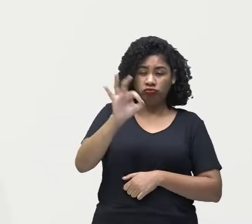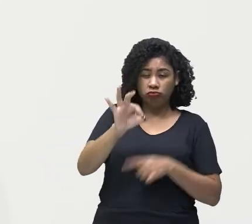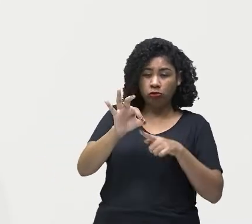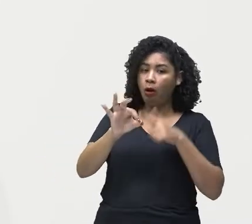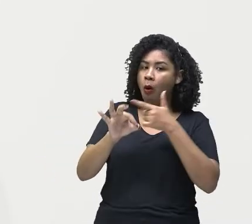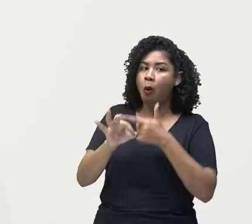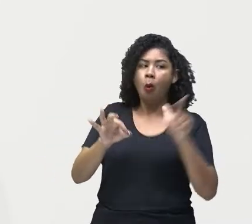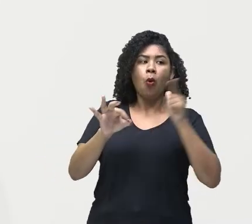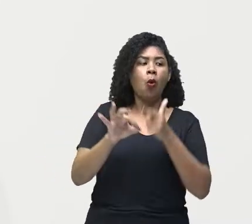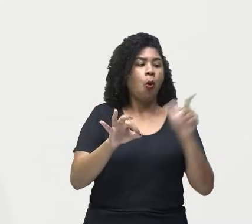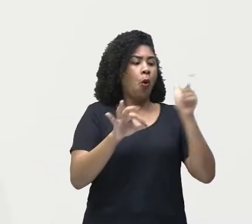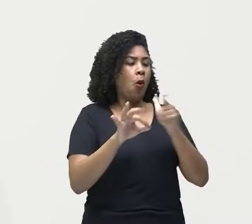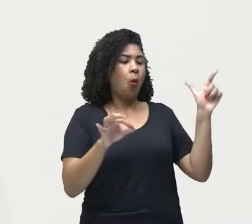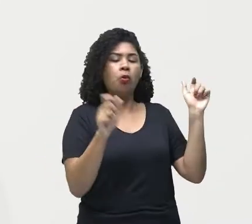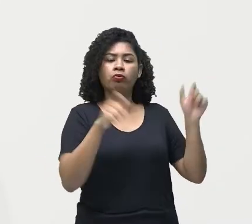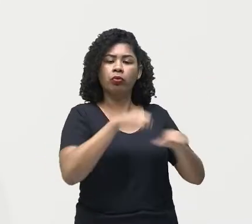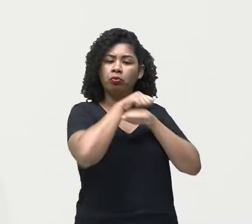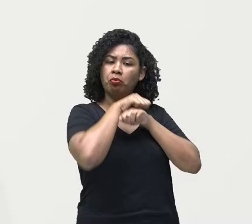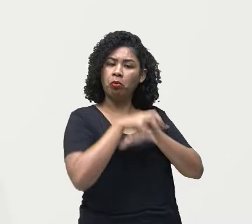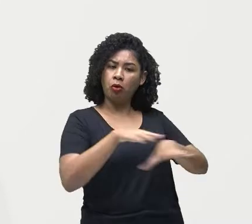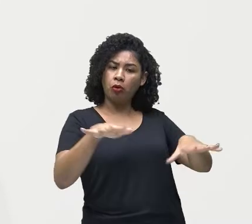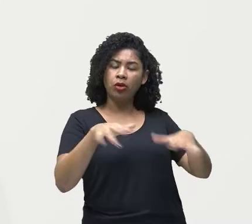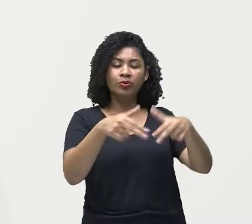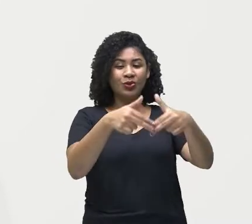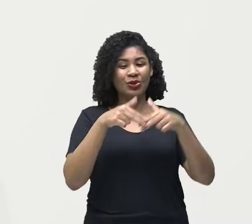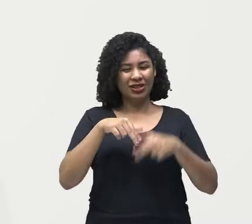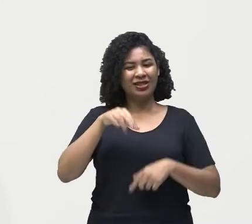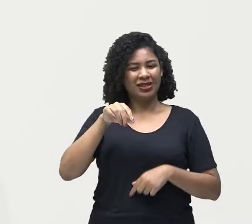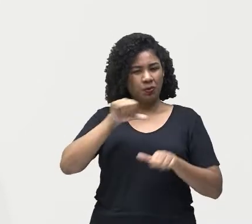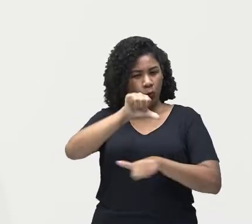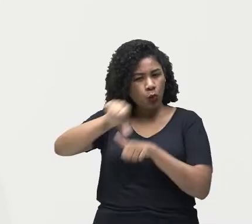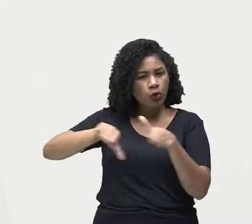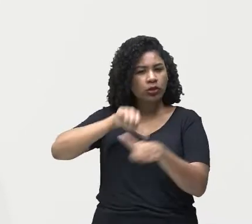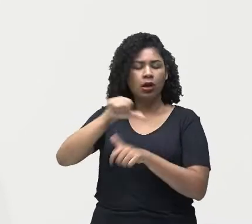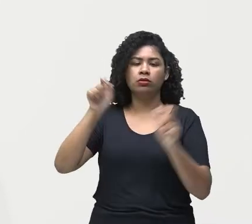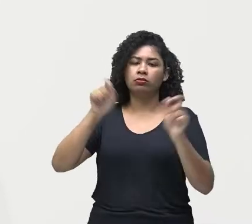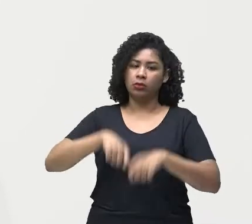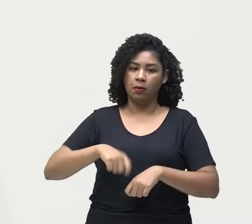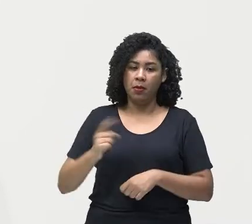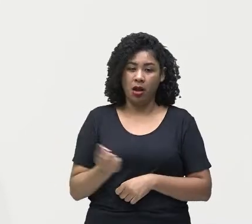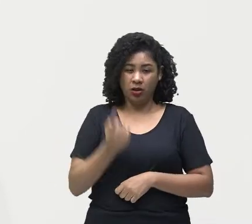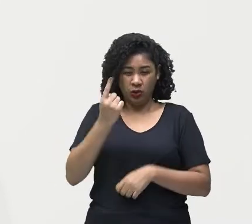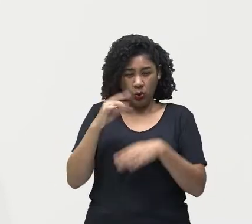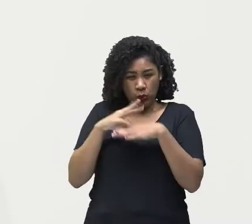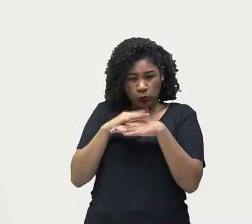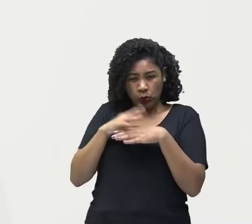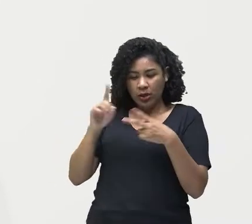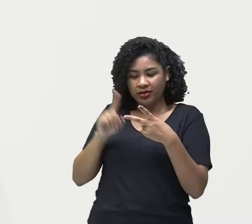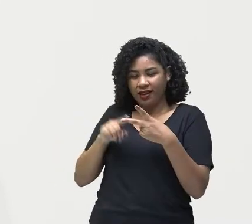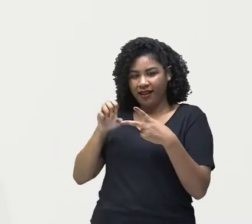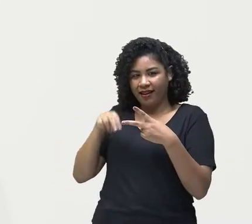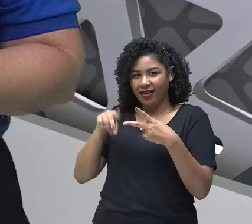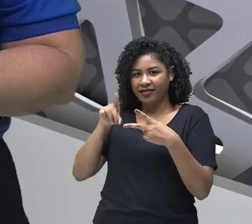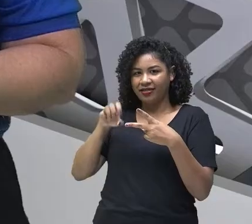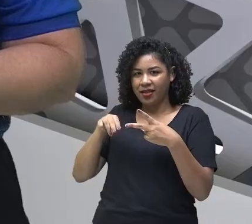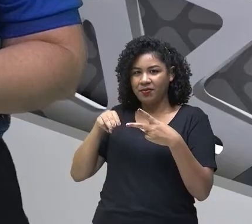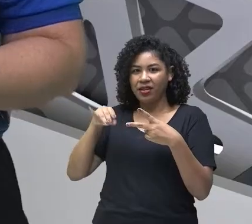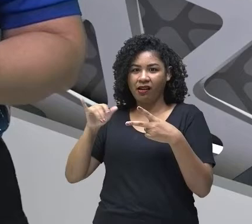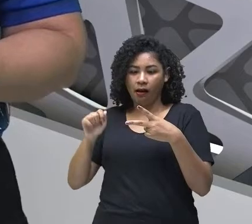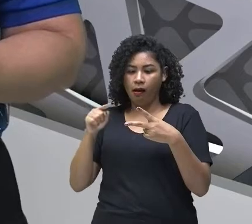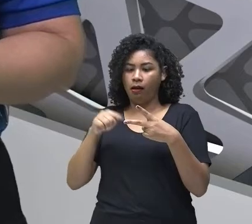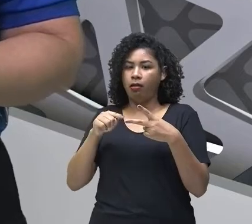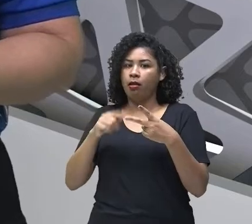outros. Então, essa mudança pode fazer que uma doença endêmica passe a ter a classificação